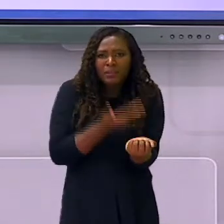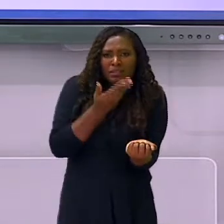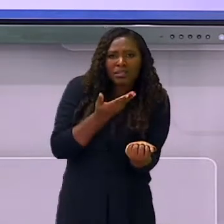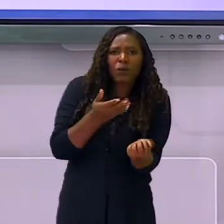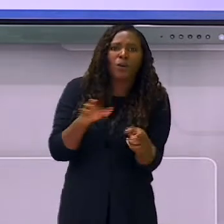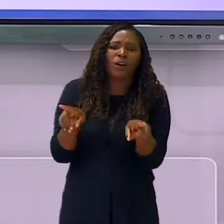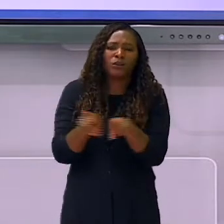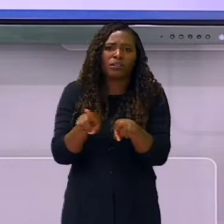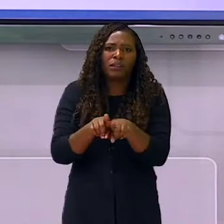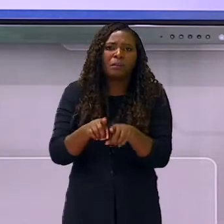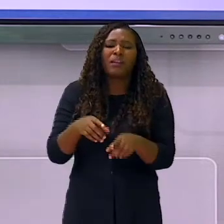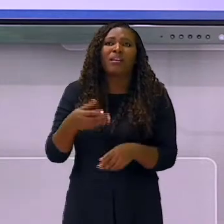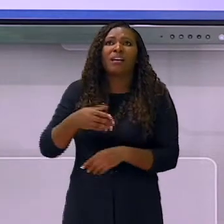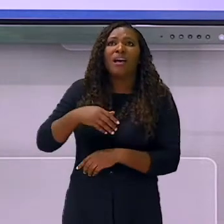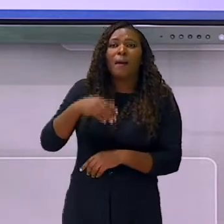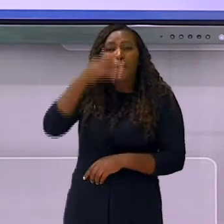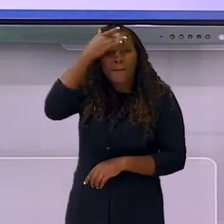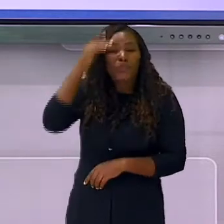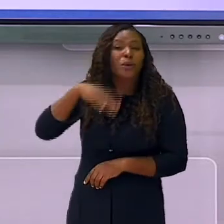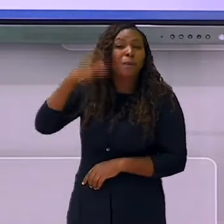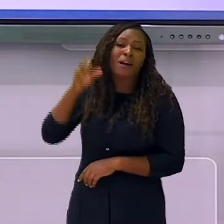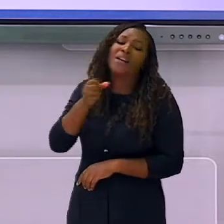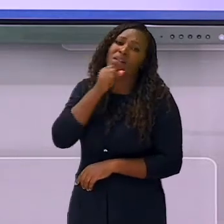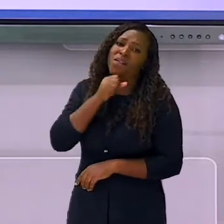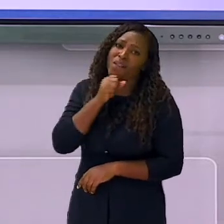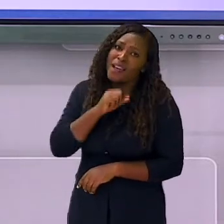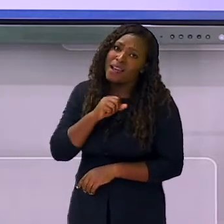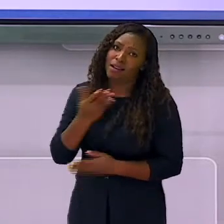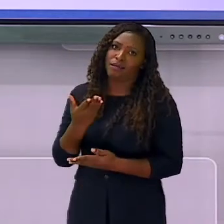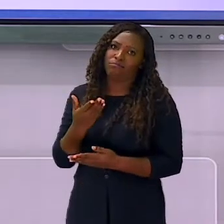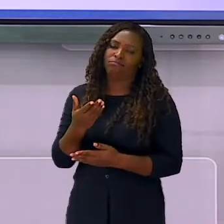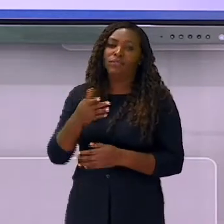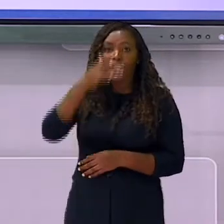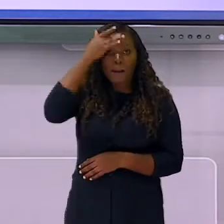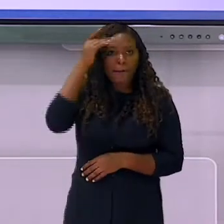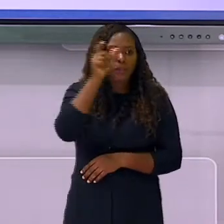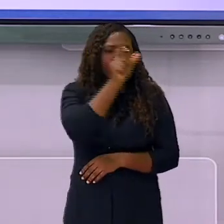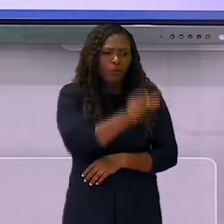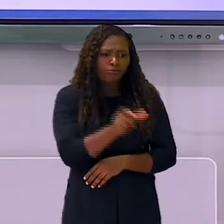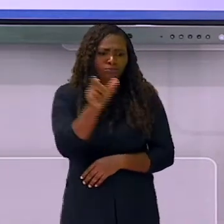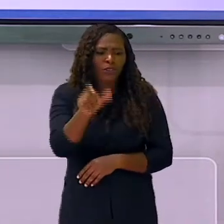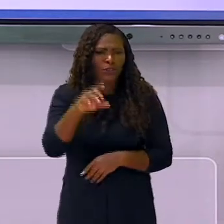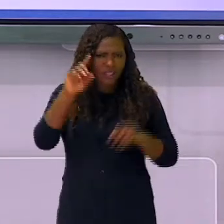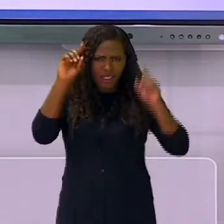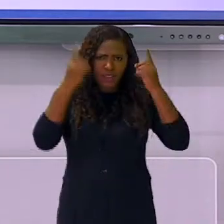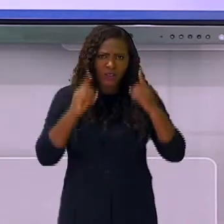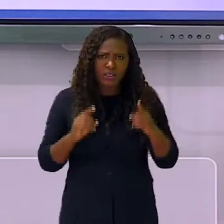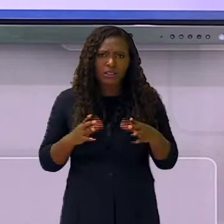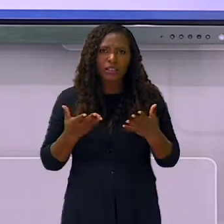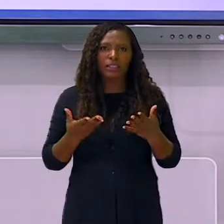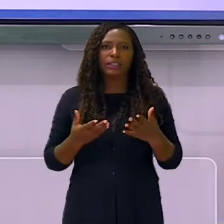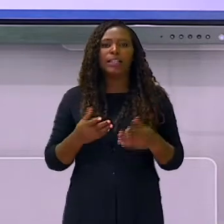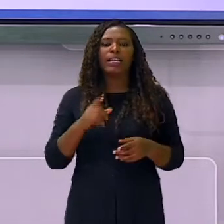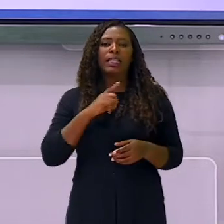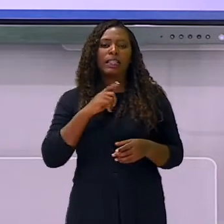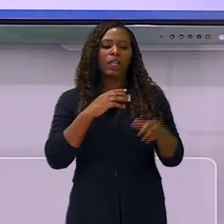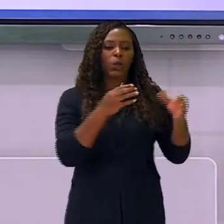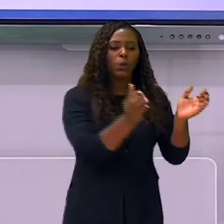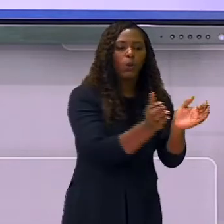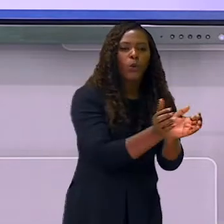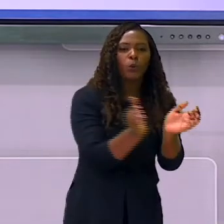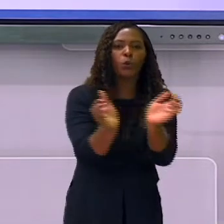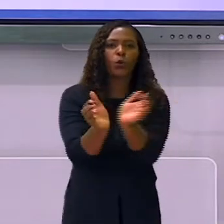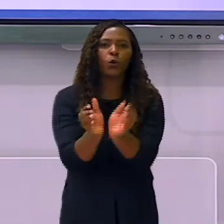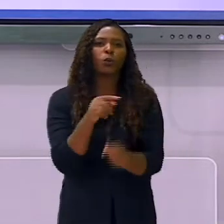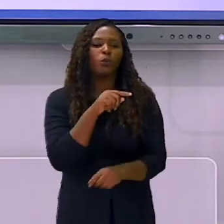dois grupos com características e necessidades diferentes: pessoas com baixa visão e